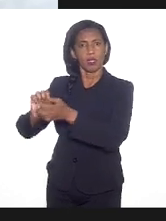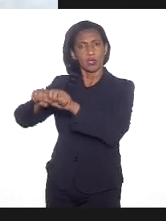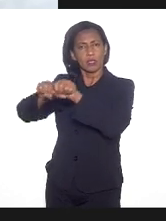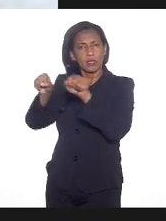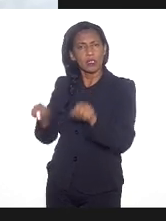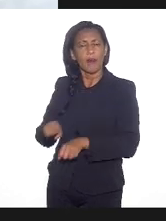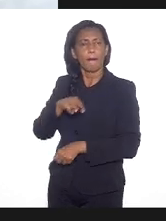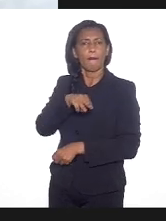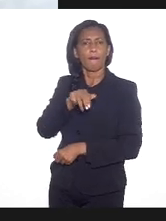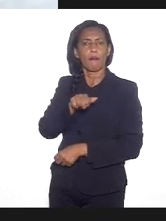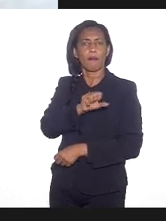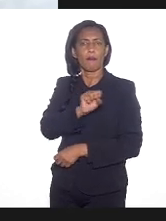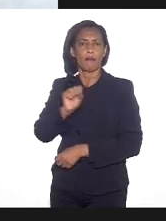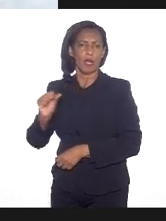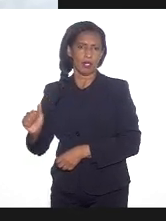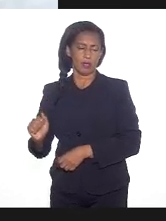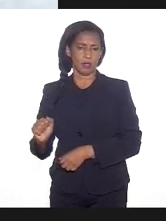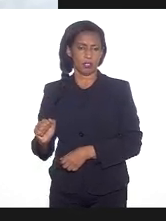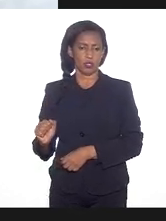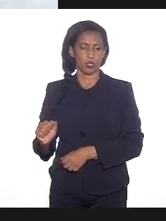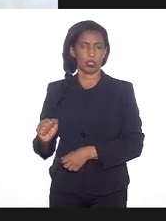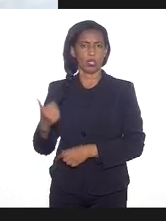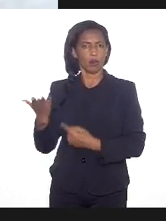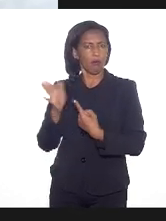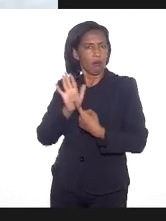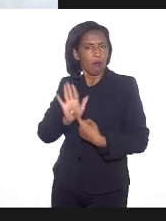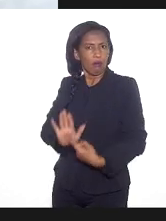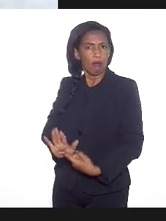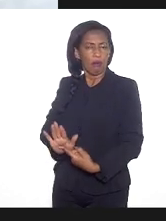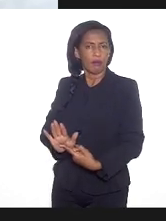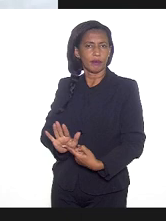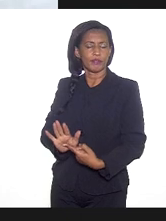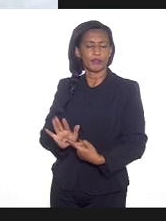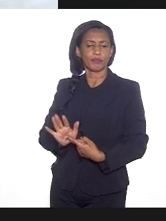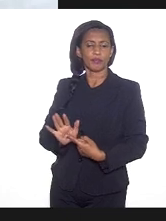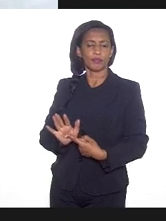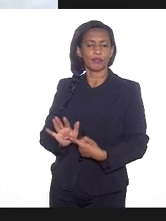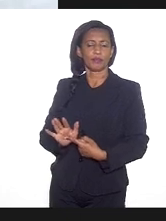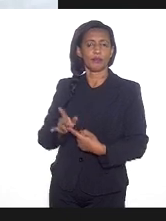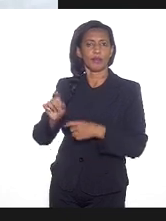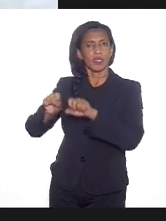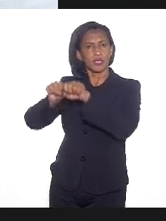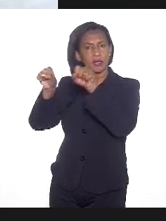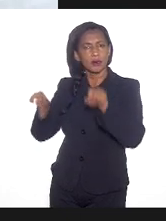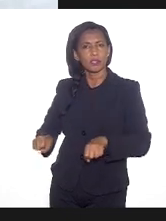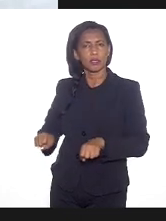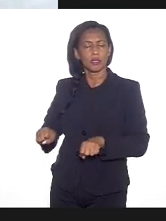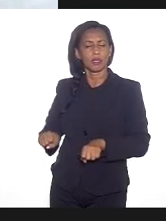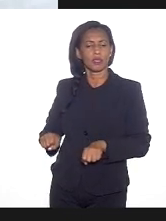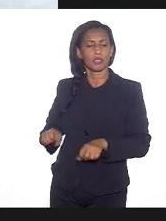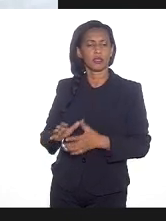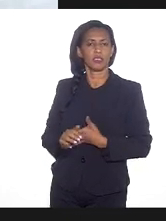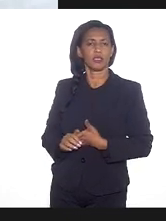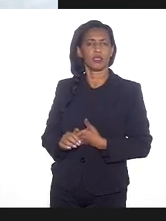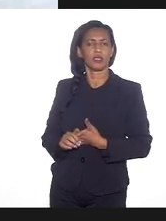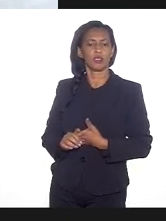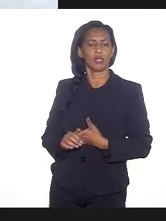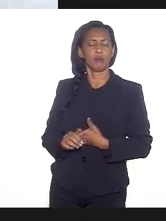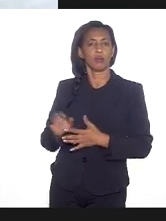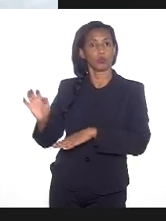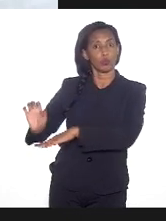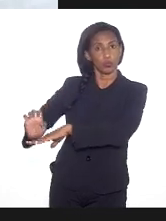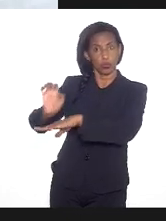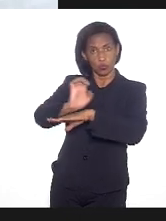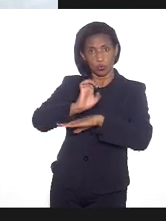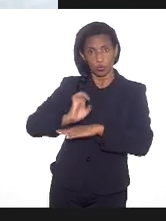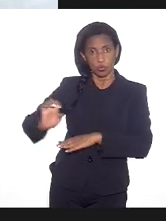massas de Estado estacionário e que apresentam despesas estáveis em sistemas de despesas estáveis, o